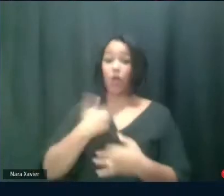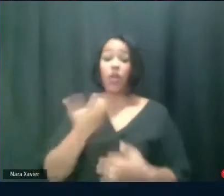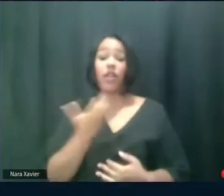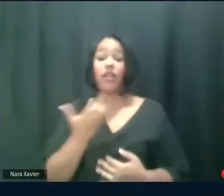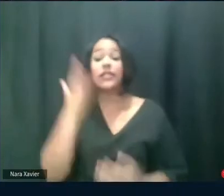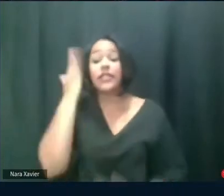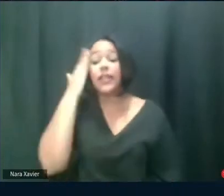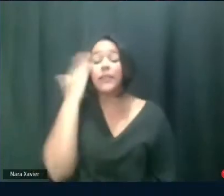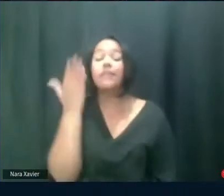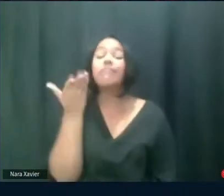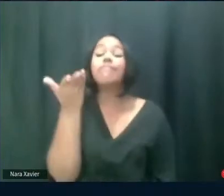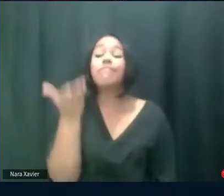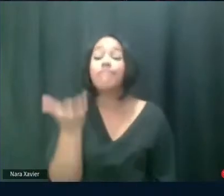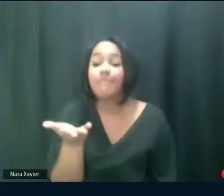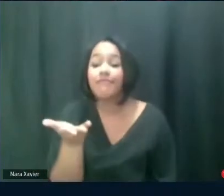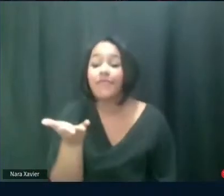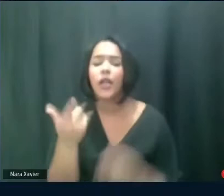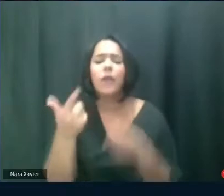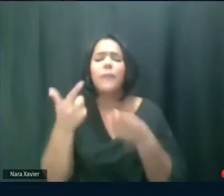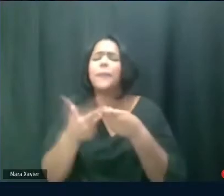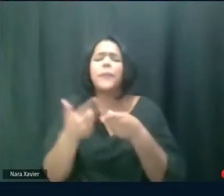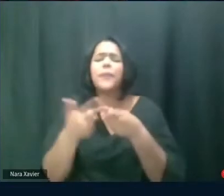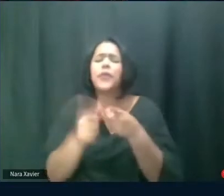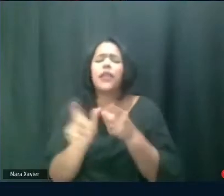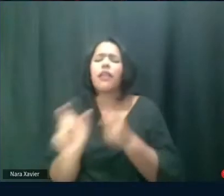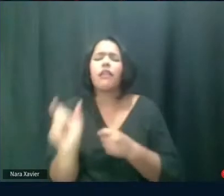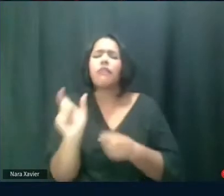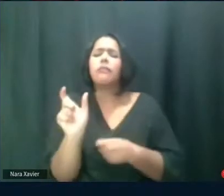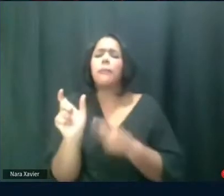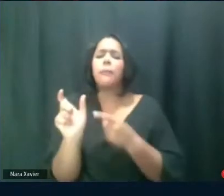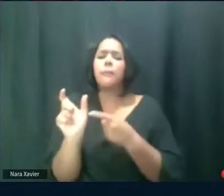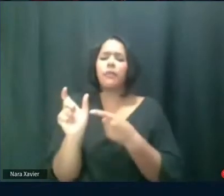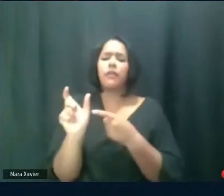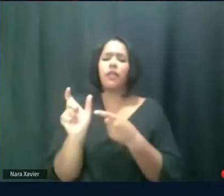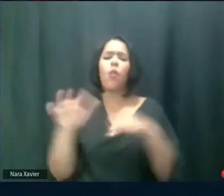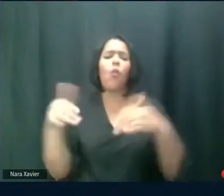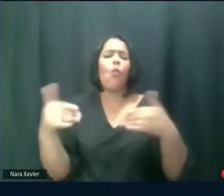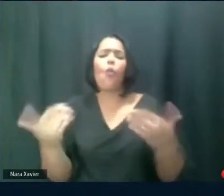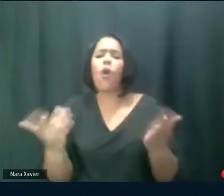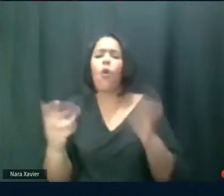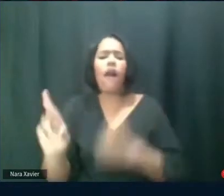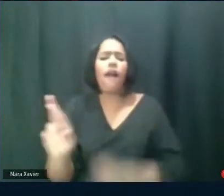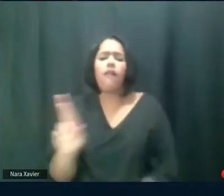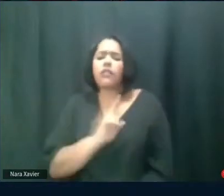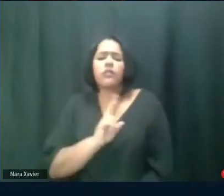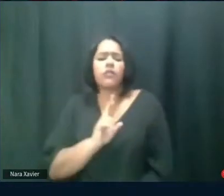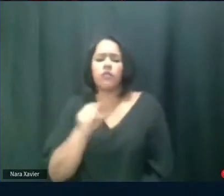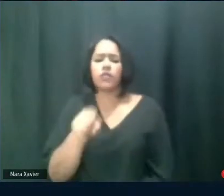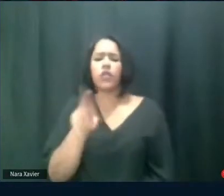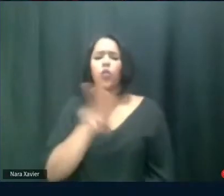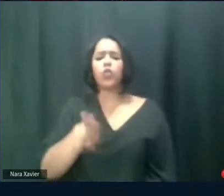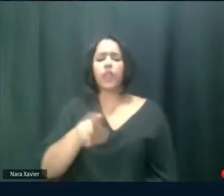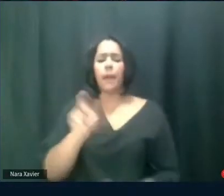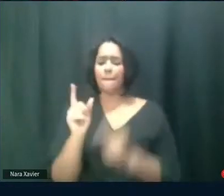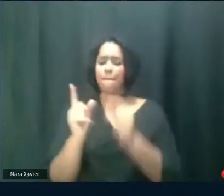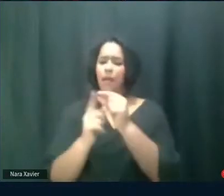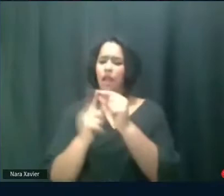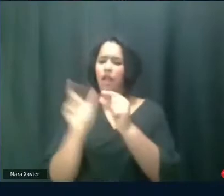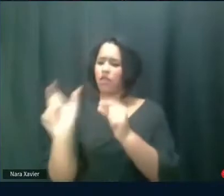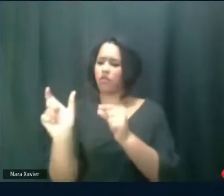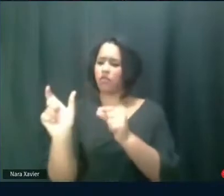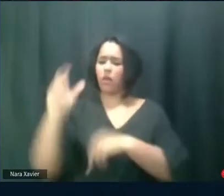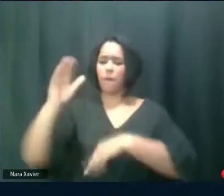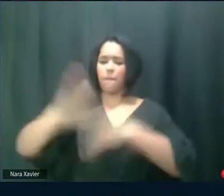ouvir, né, o porquê, se tem algum motivo para você usar esse termo profissional antecedendo